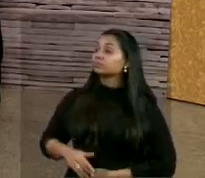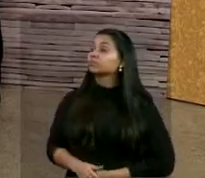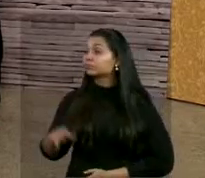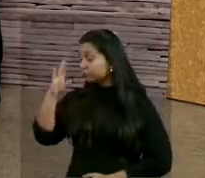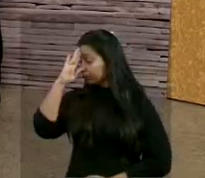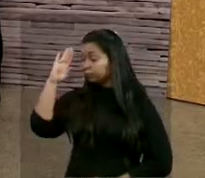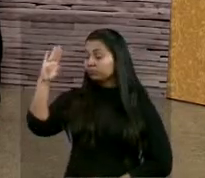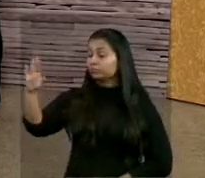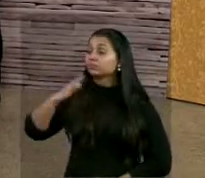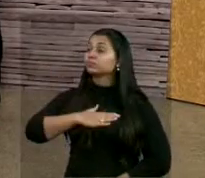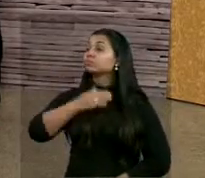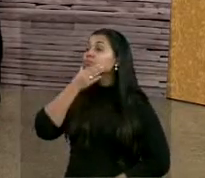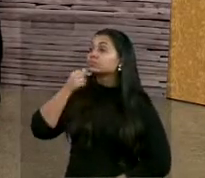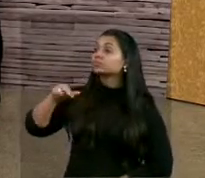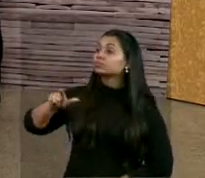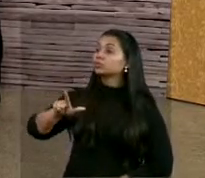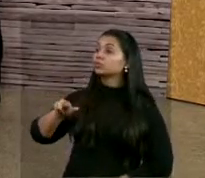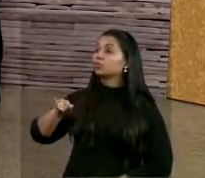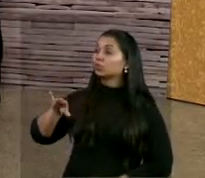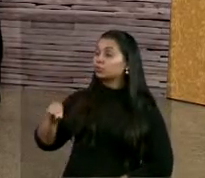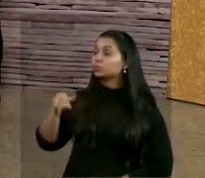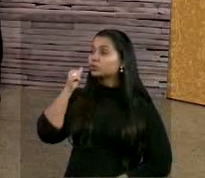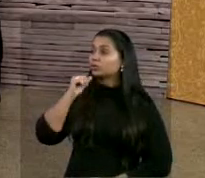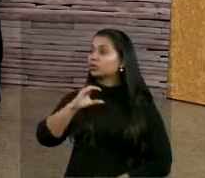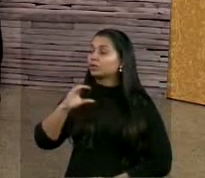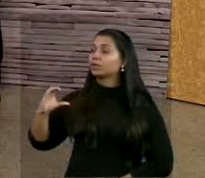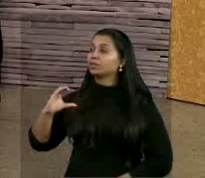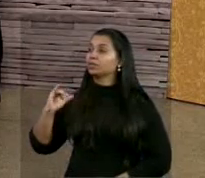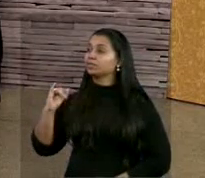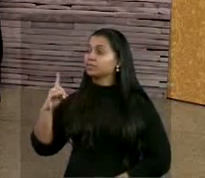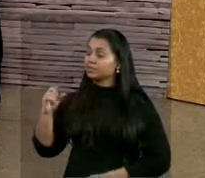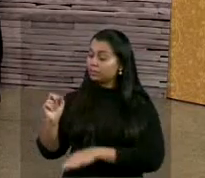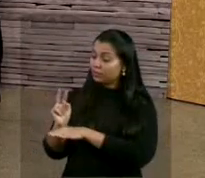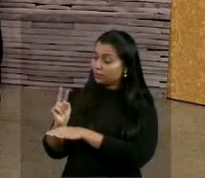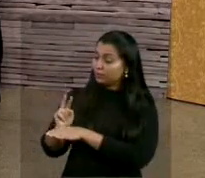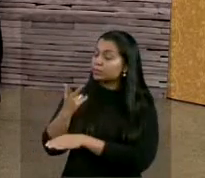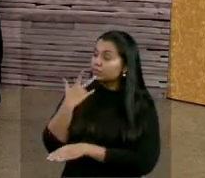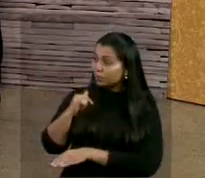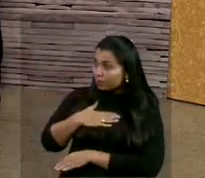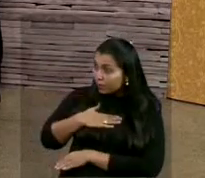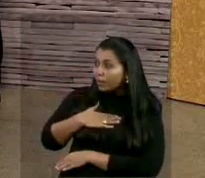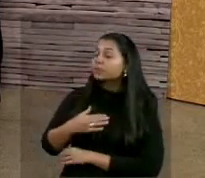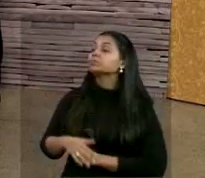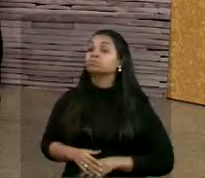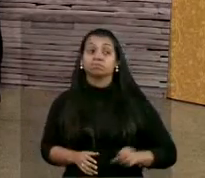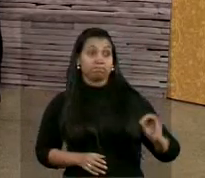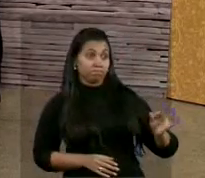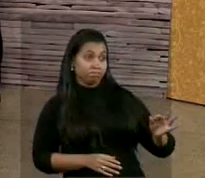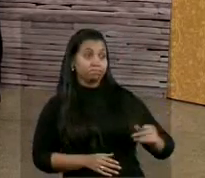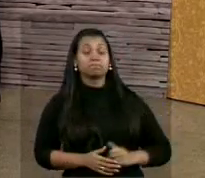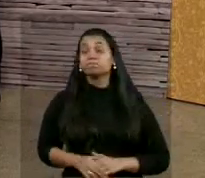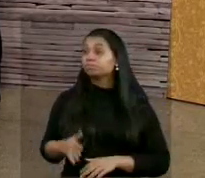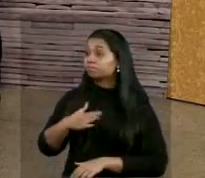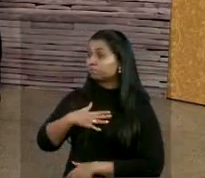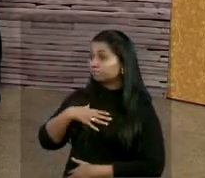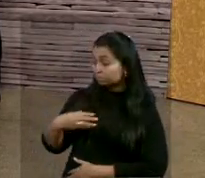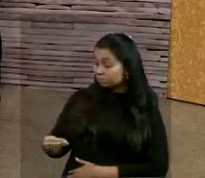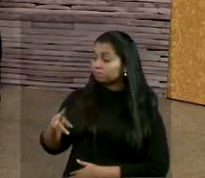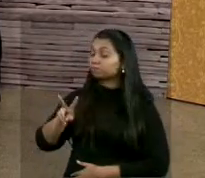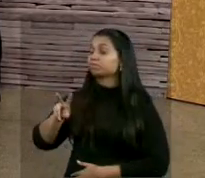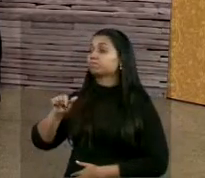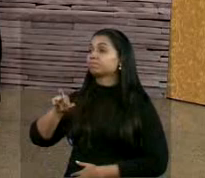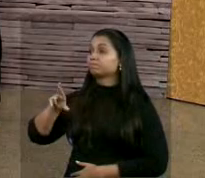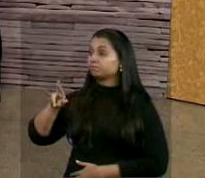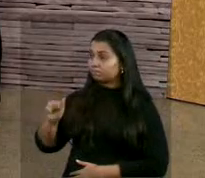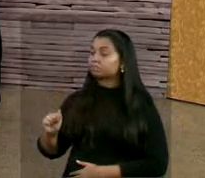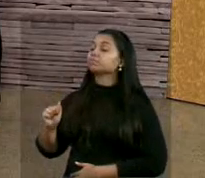irmãos. Principalmente pro meu irmão Lúcio e minha cunhada Cida, que cuida do meu pai. Sim. Pela minha filha